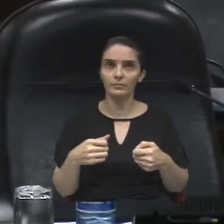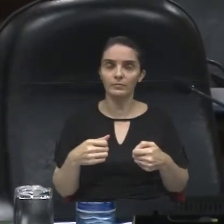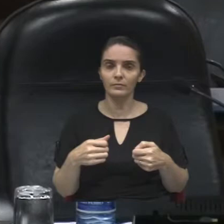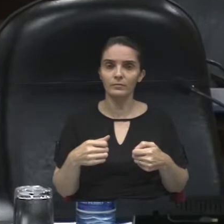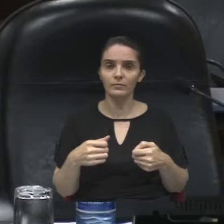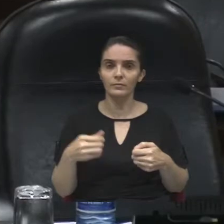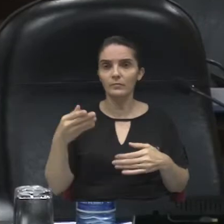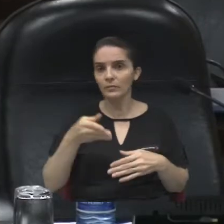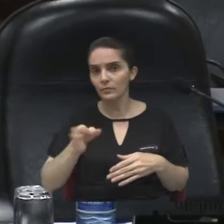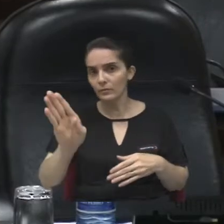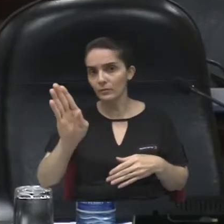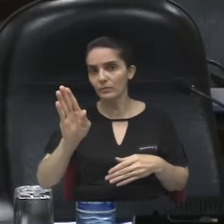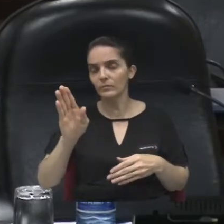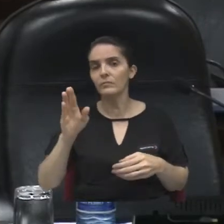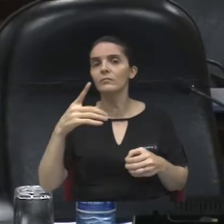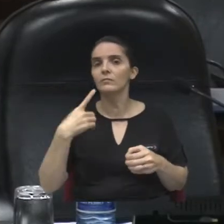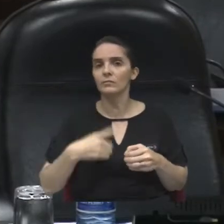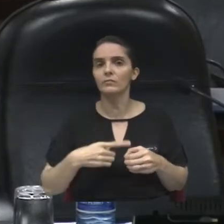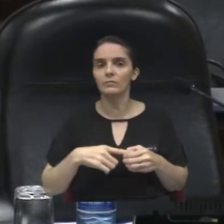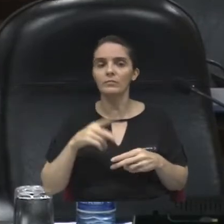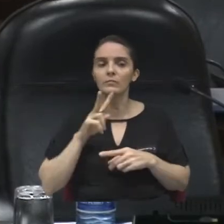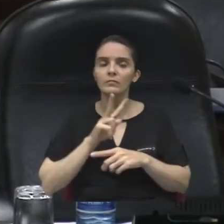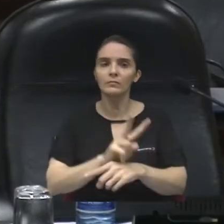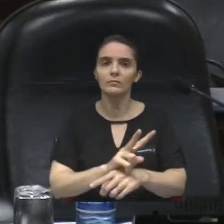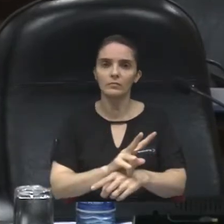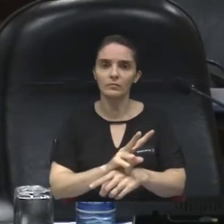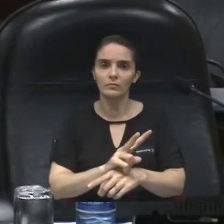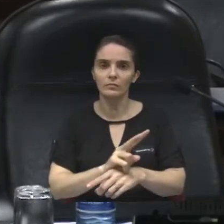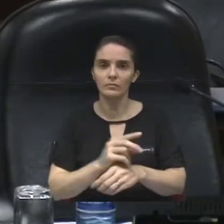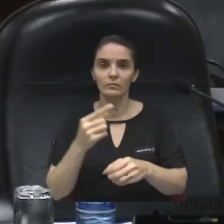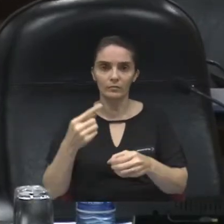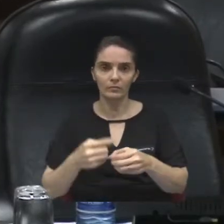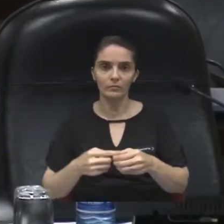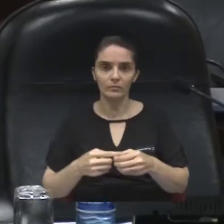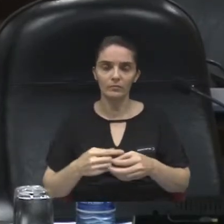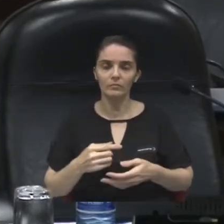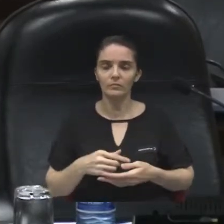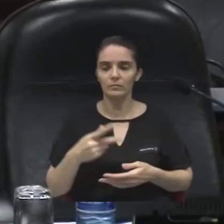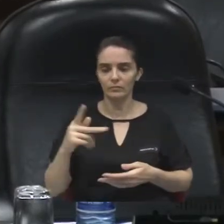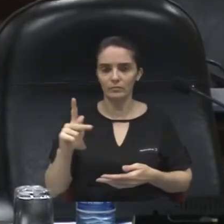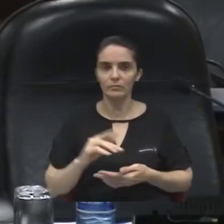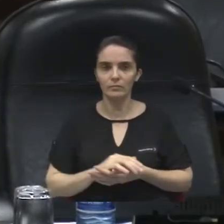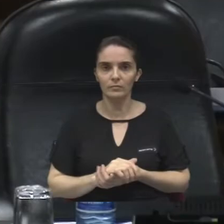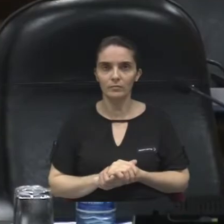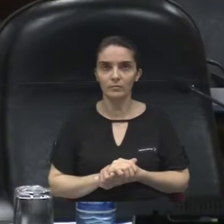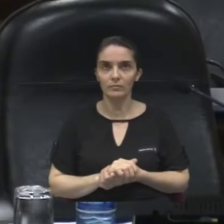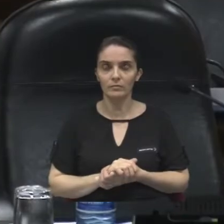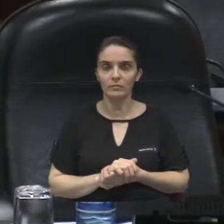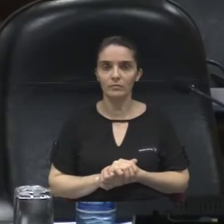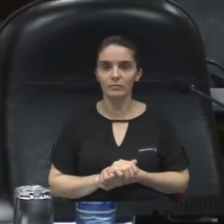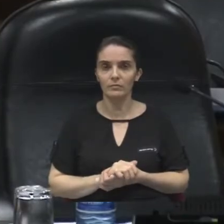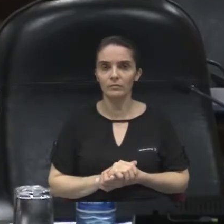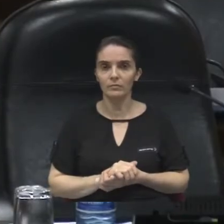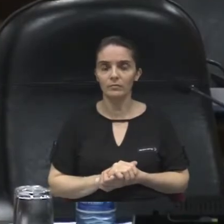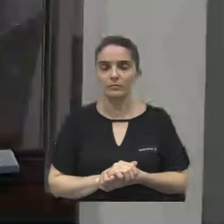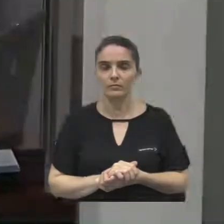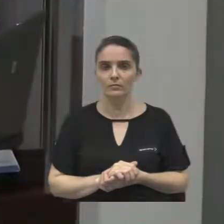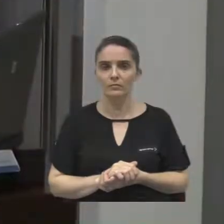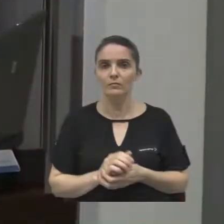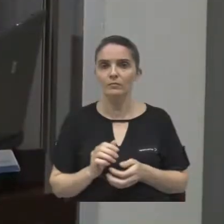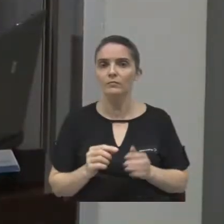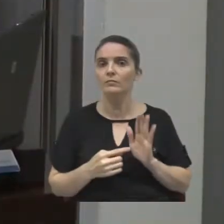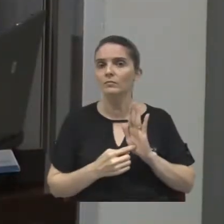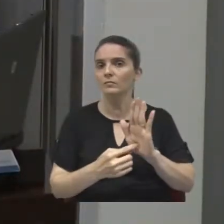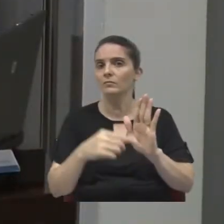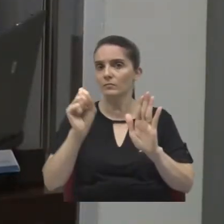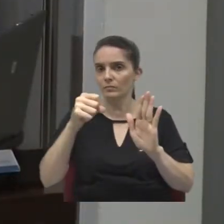voltar para o seio de sua família e ser cuidados na cidade deles. Muito obrigada. É oferecido, é dado, inclusive Isso. até